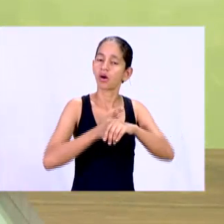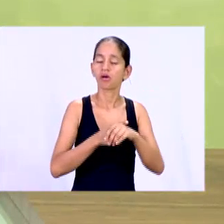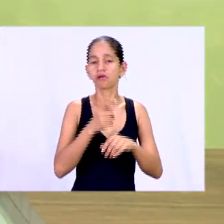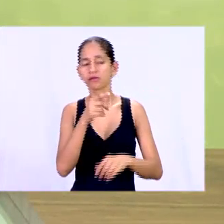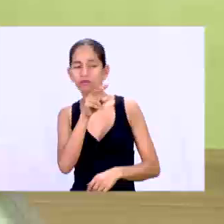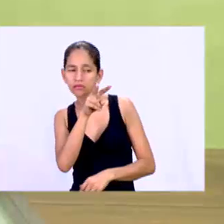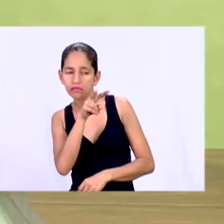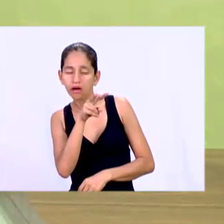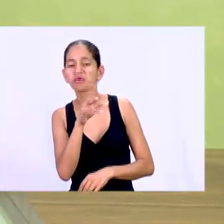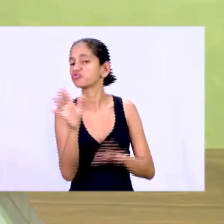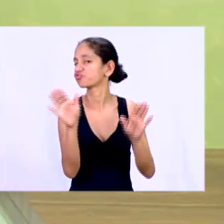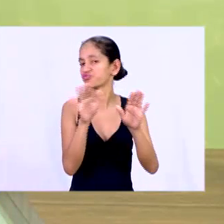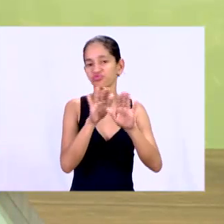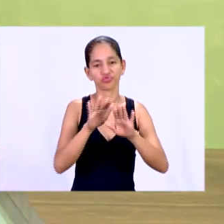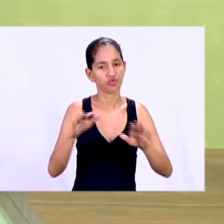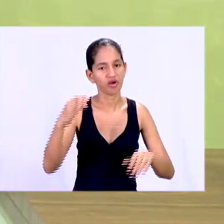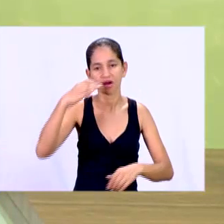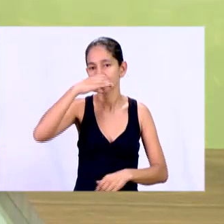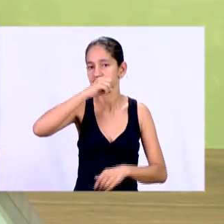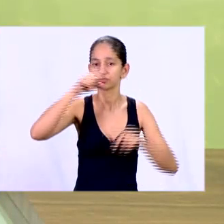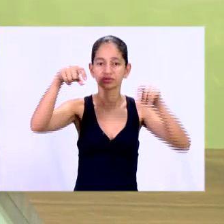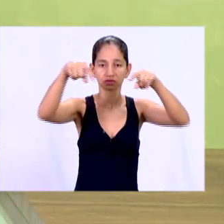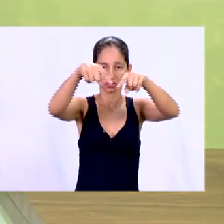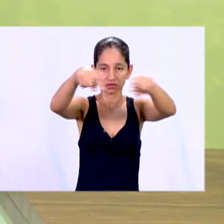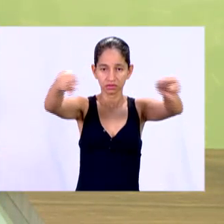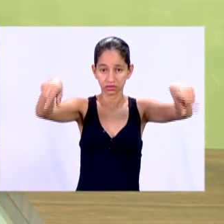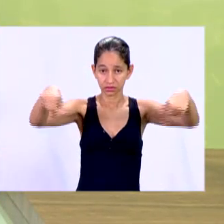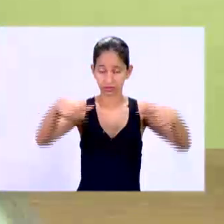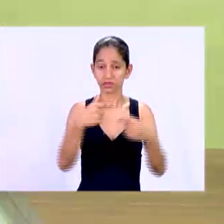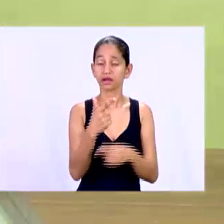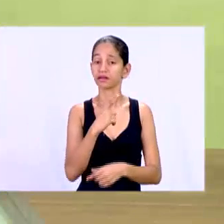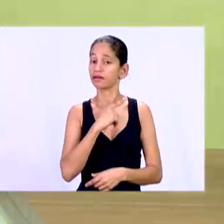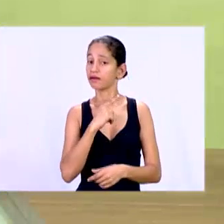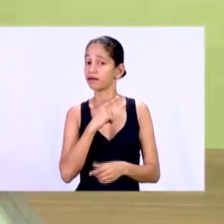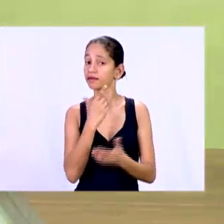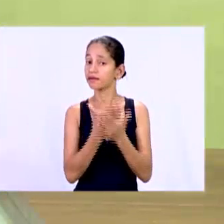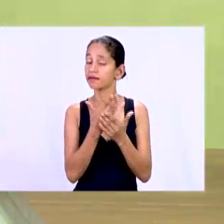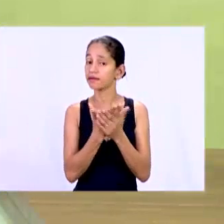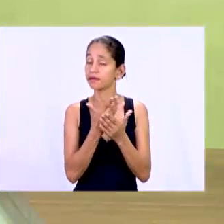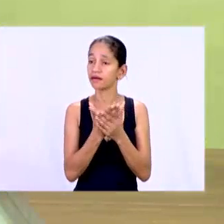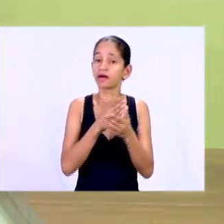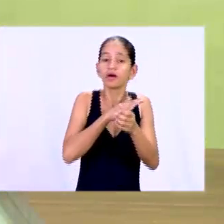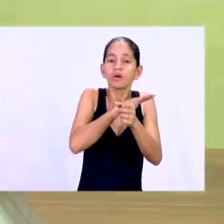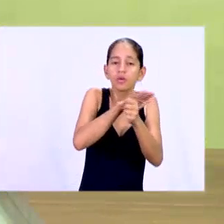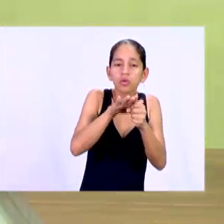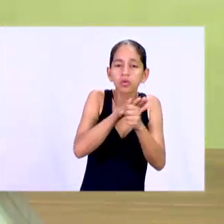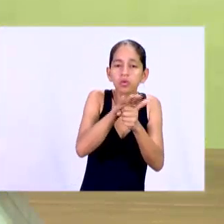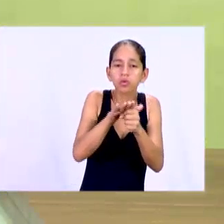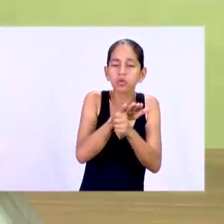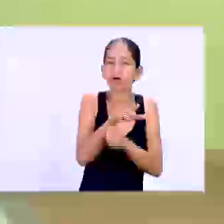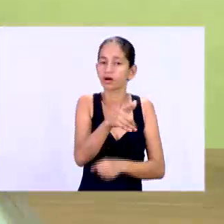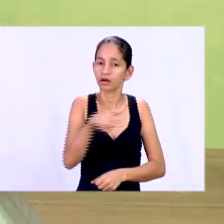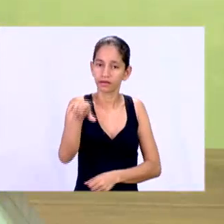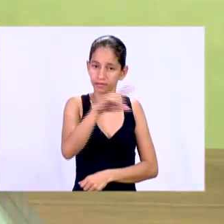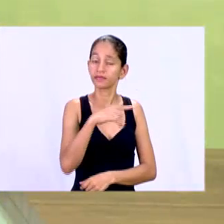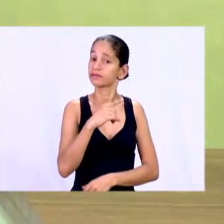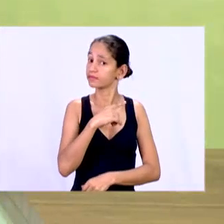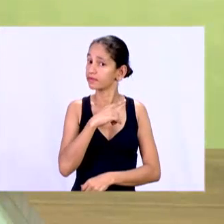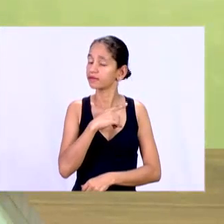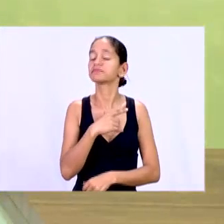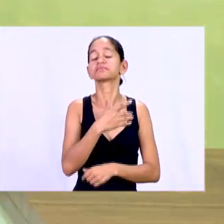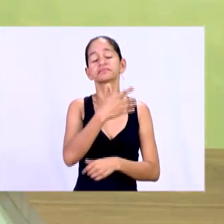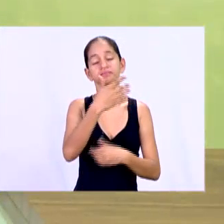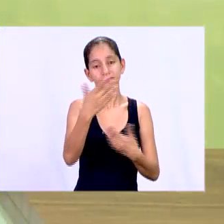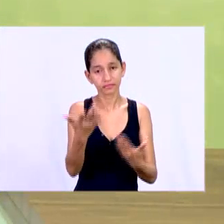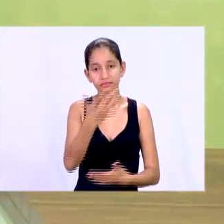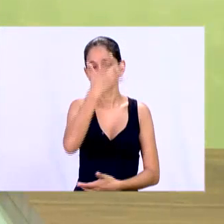na sala de aula. A nossa sala de aula está cheia, está cheia de autoridade. O que é autoridade? São os sujeitos